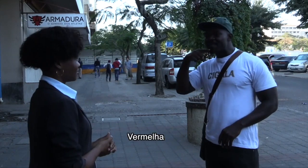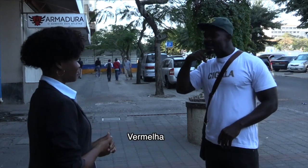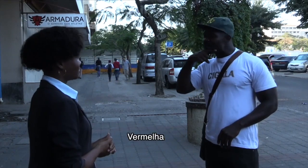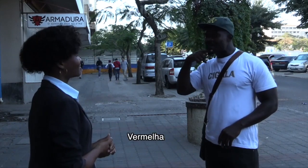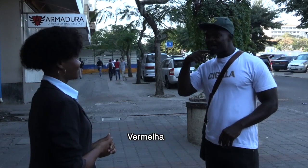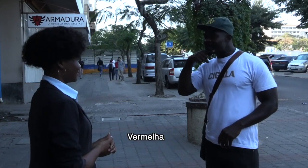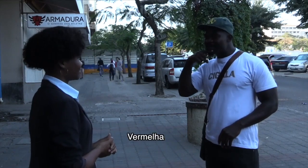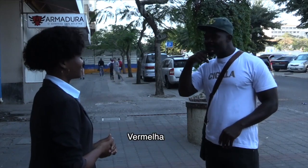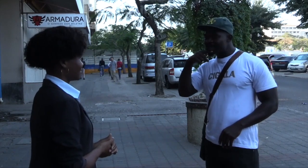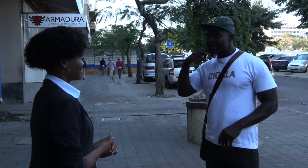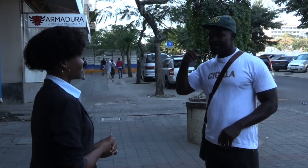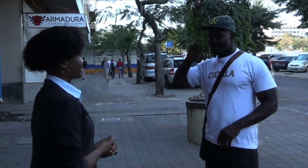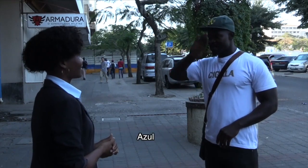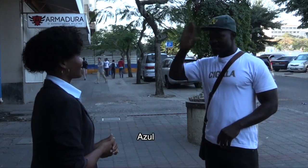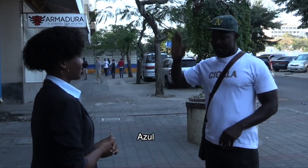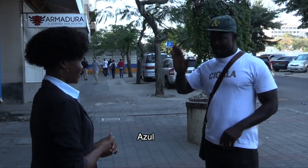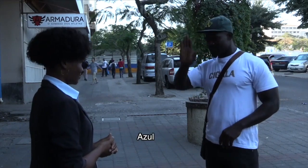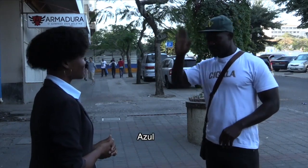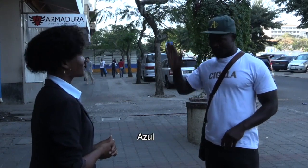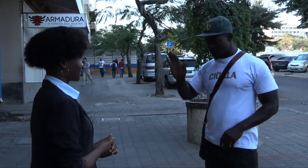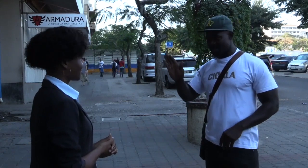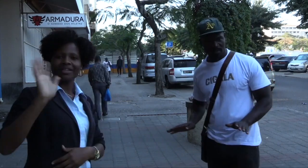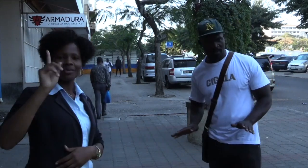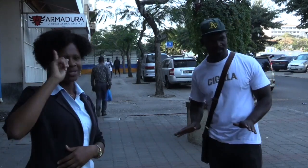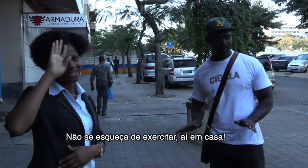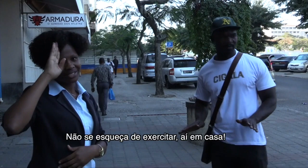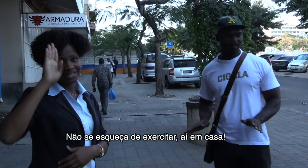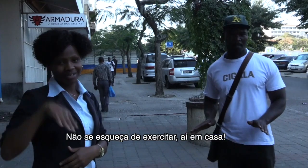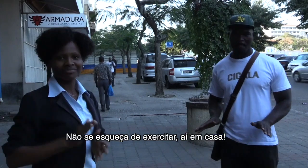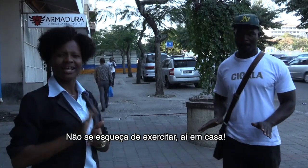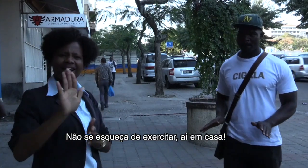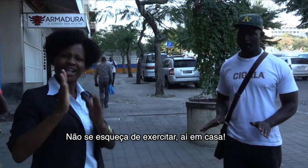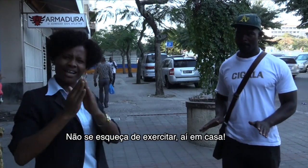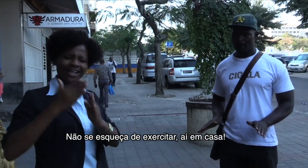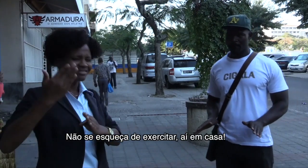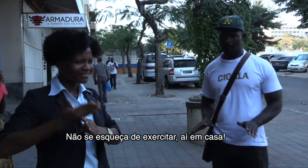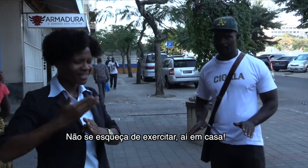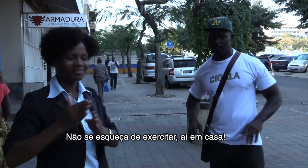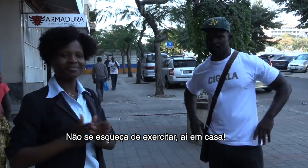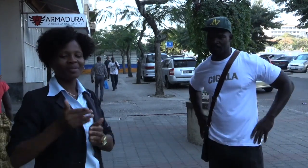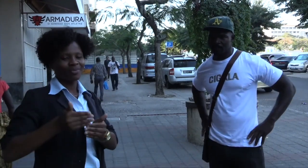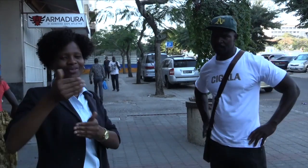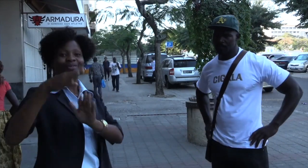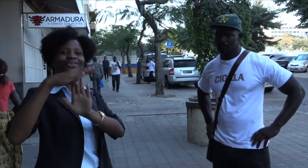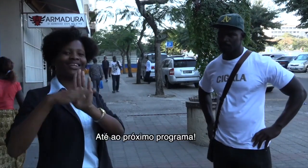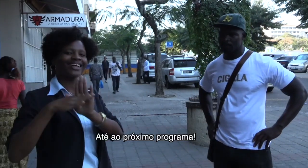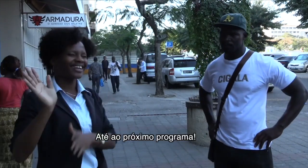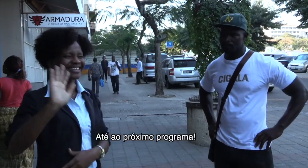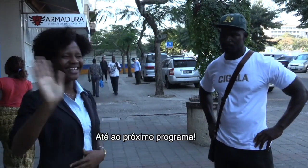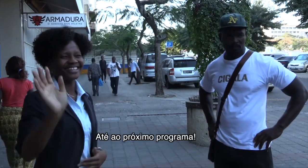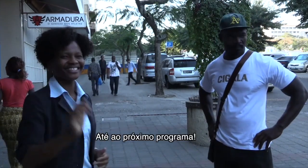Vermelha Azul Não se esqueça de exercitar aí em casa.